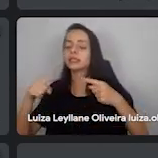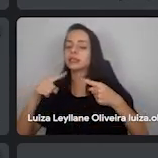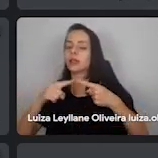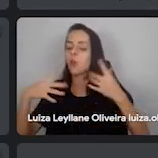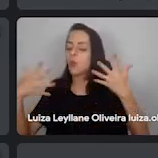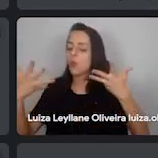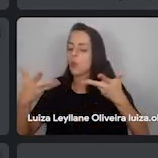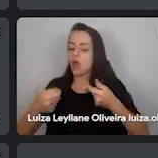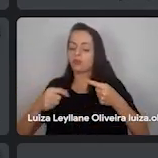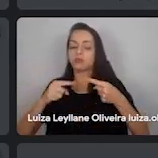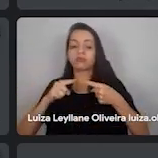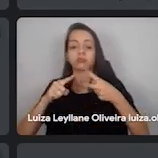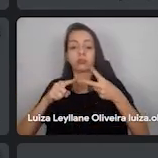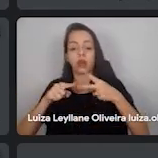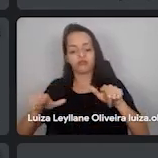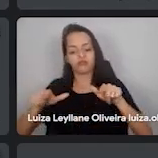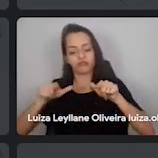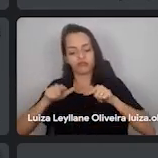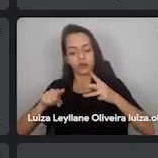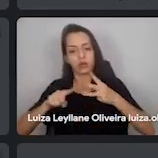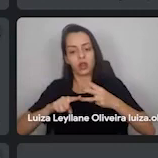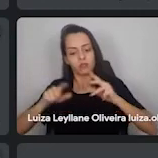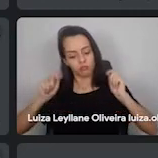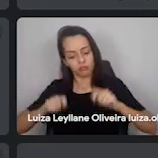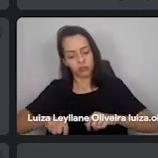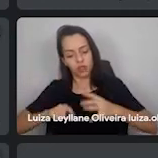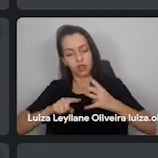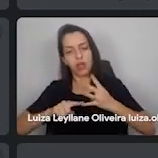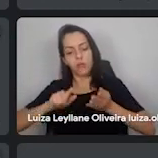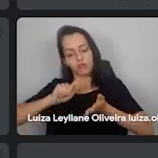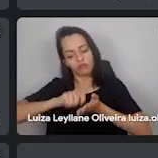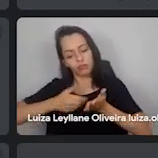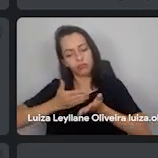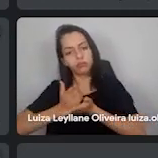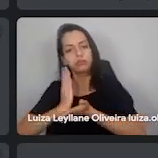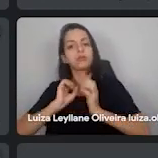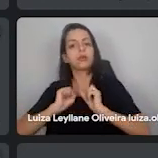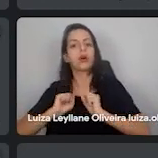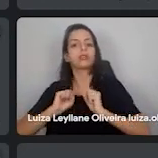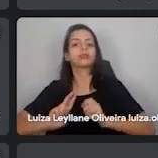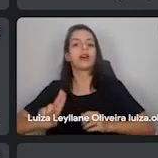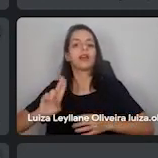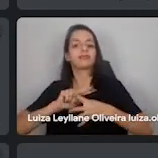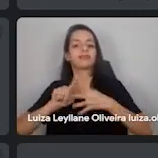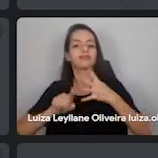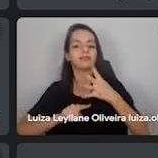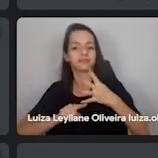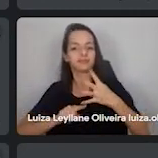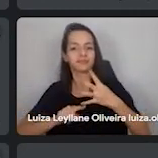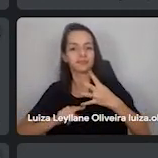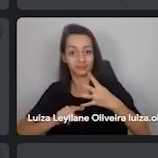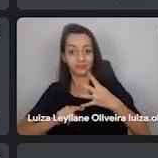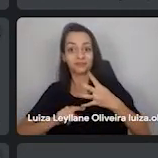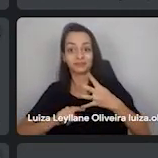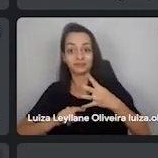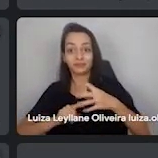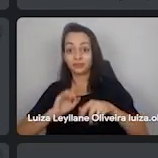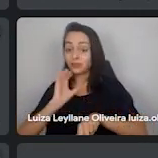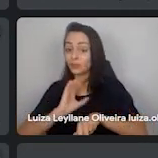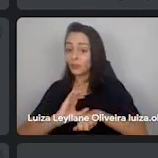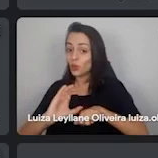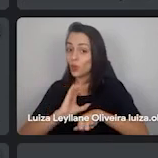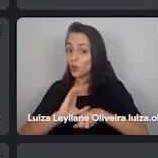qualificado, habilitado, capacitado e autorizado. Então, esse curso que vai